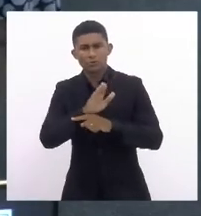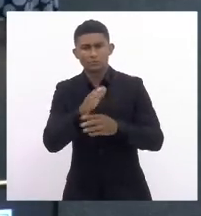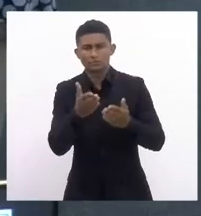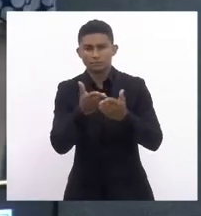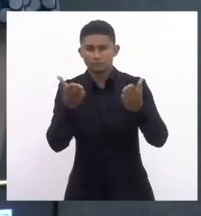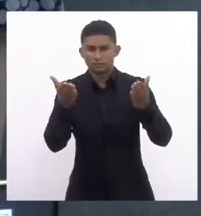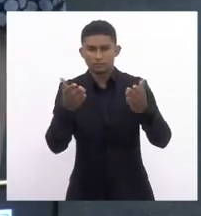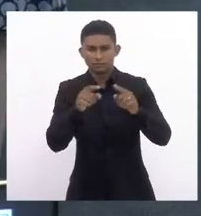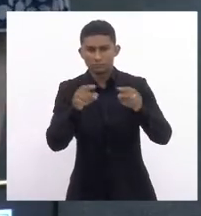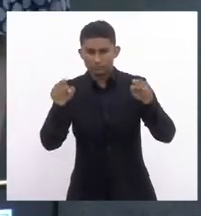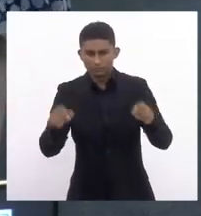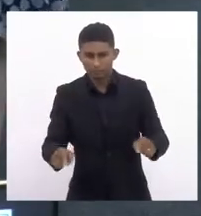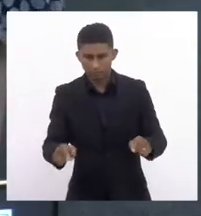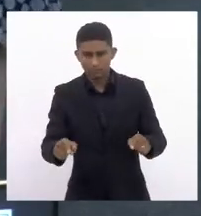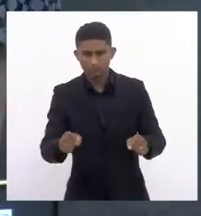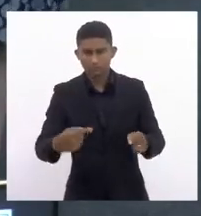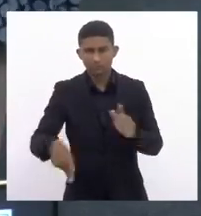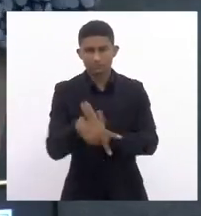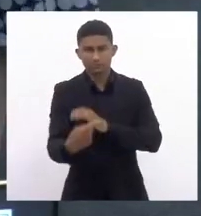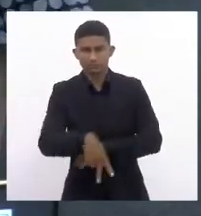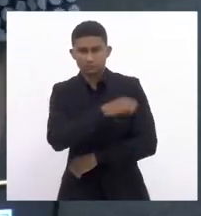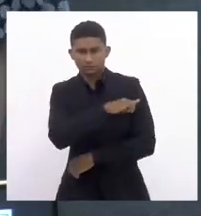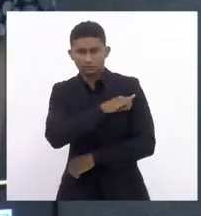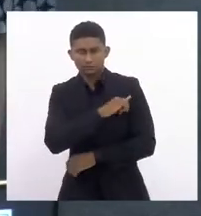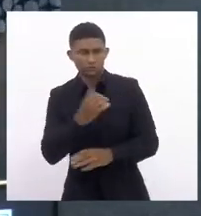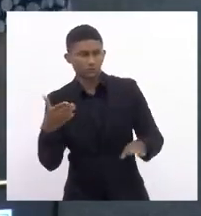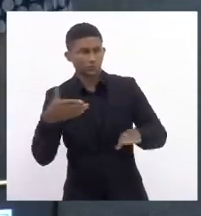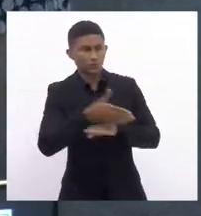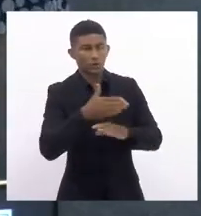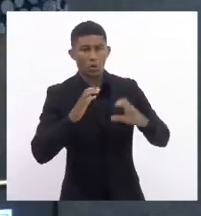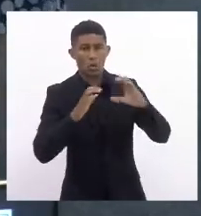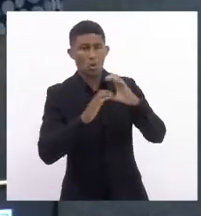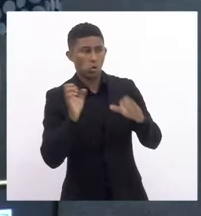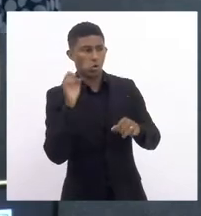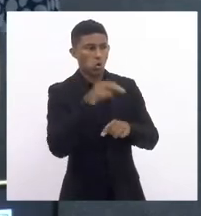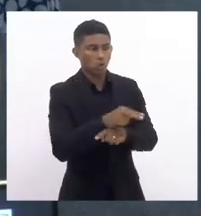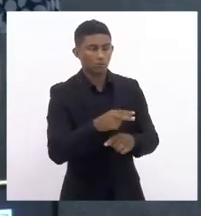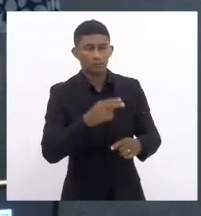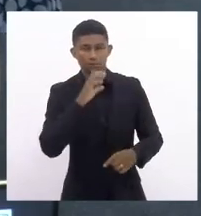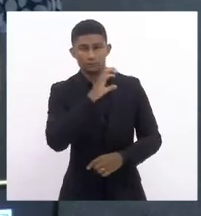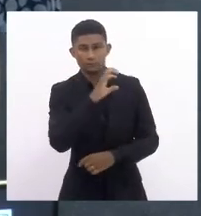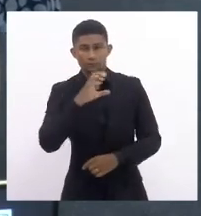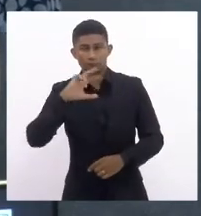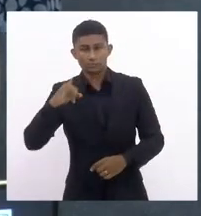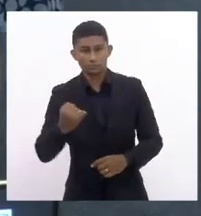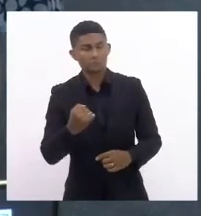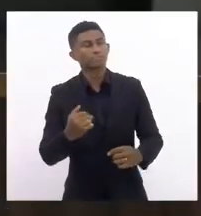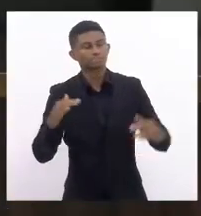são aprovados em novos concursos, a gente acompanha o parecer da CCJ.